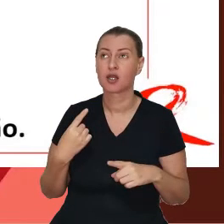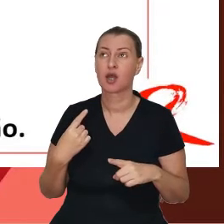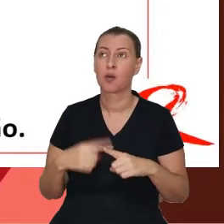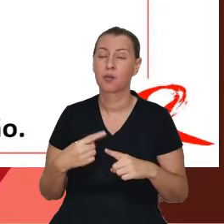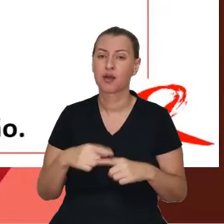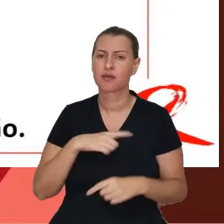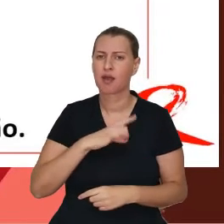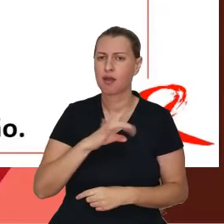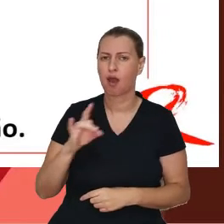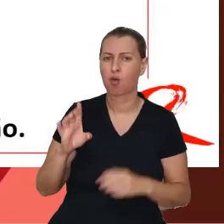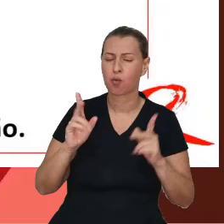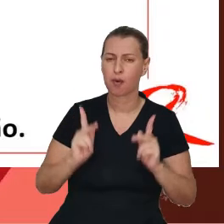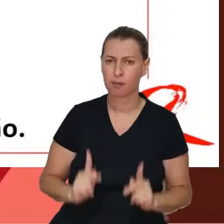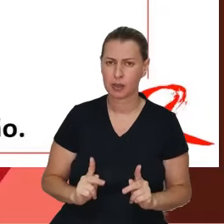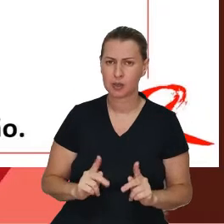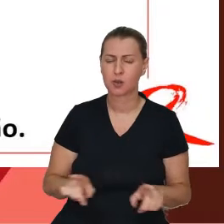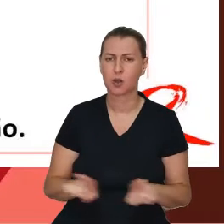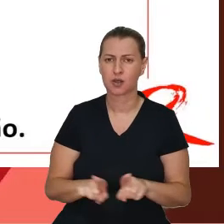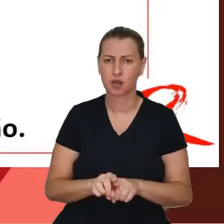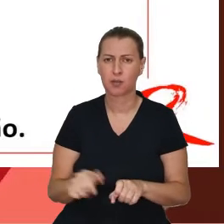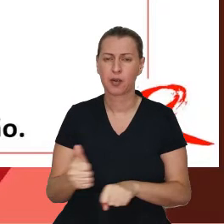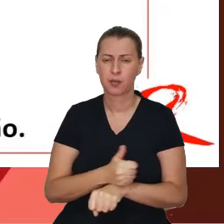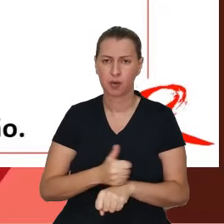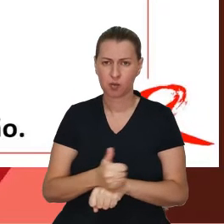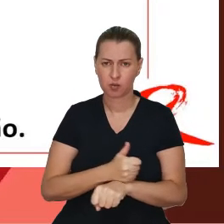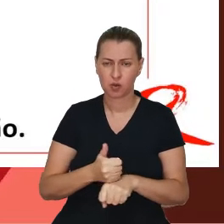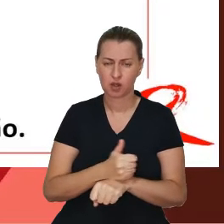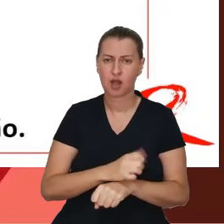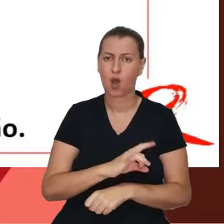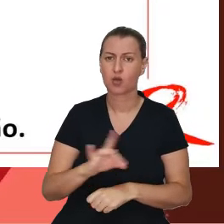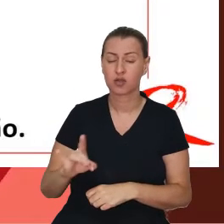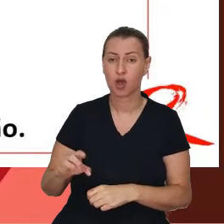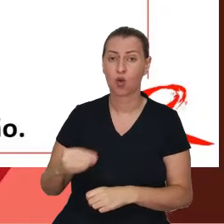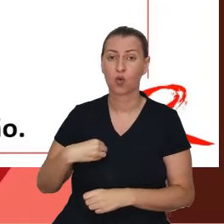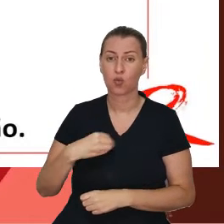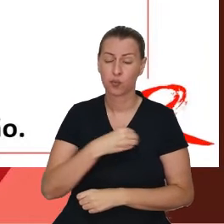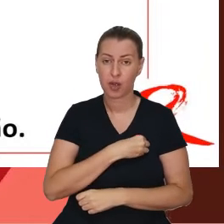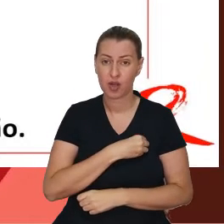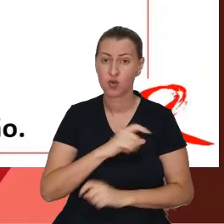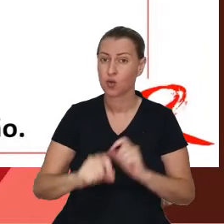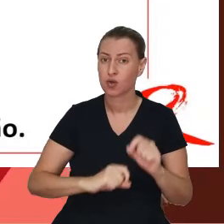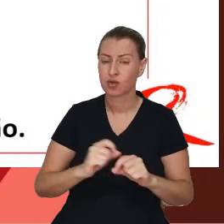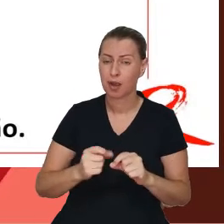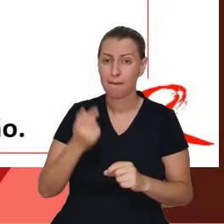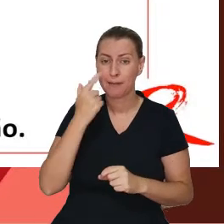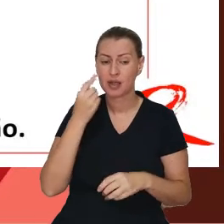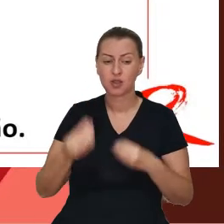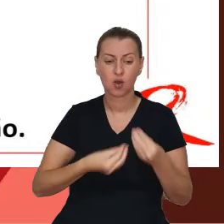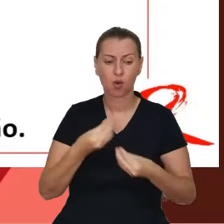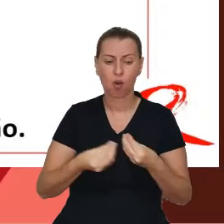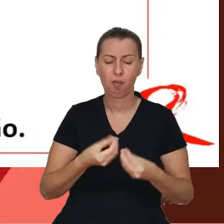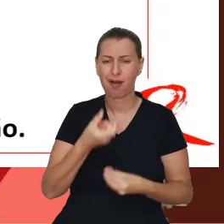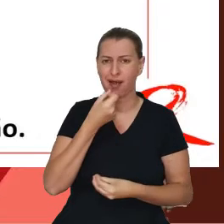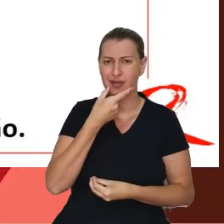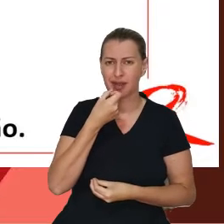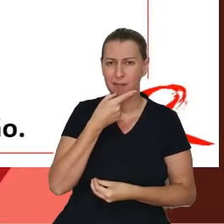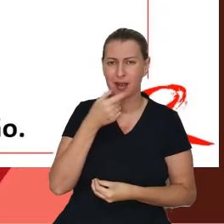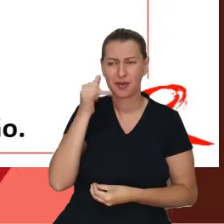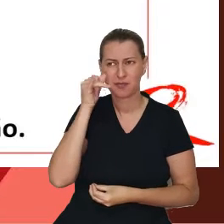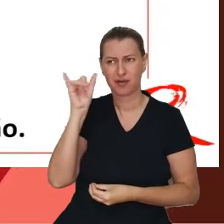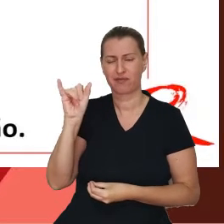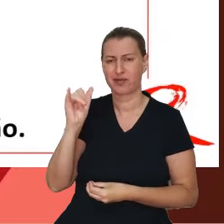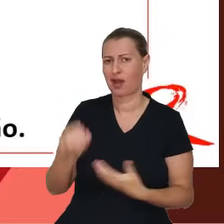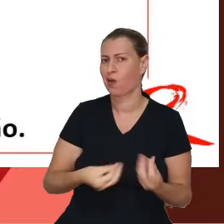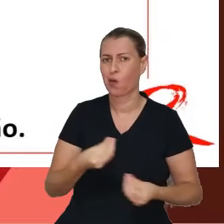algumas pessoas, inclusive profissionais, inclusive alguns médicos, que questionam essa medicalização da